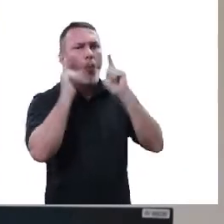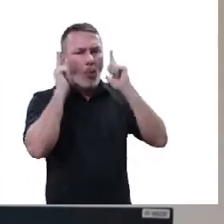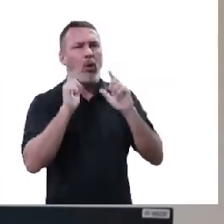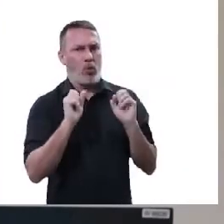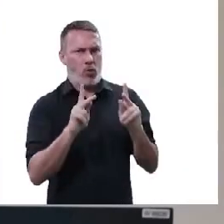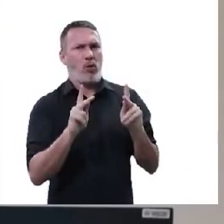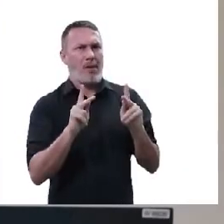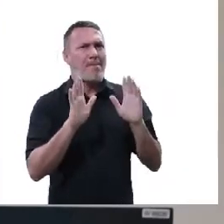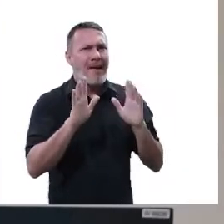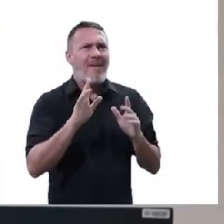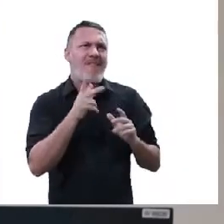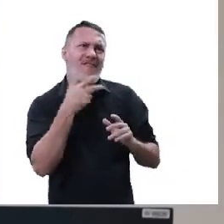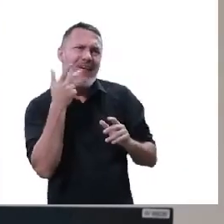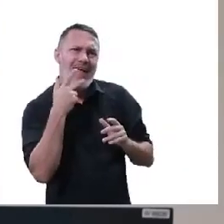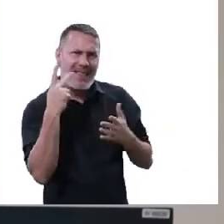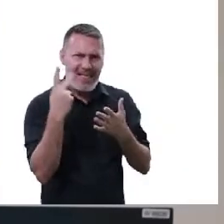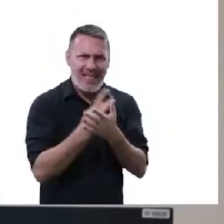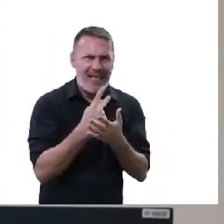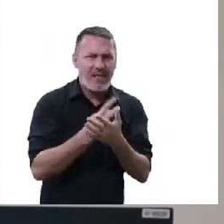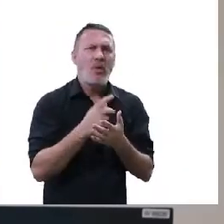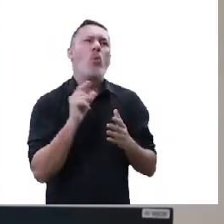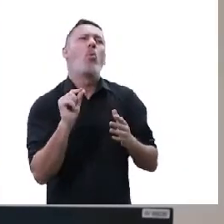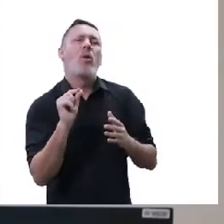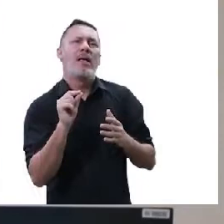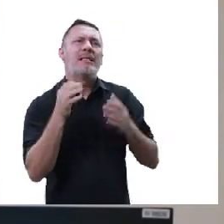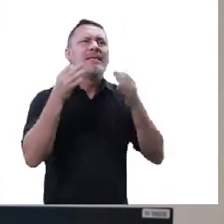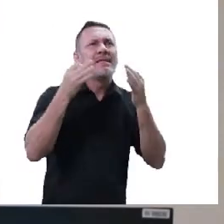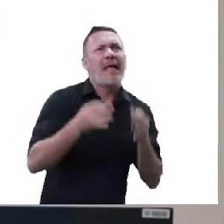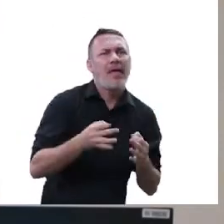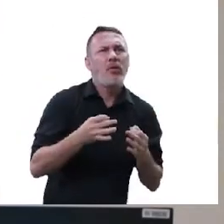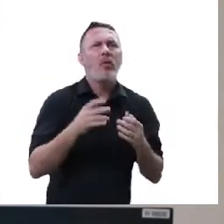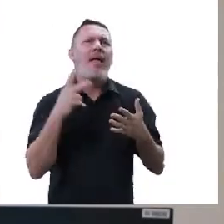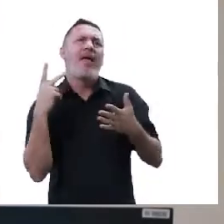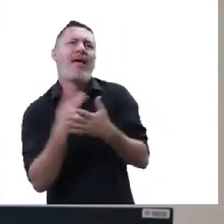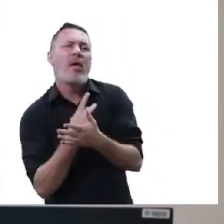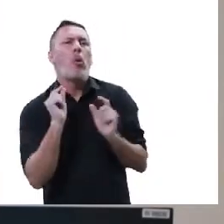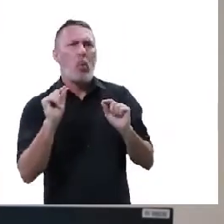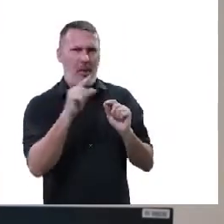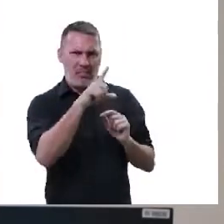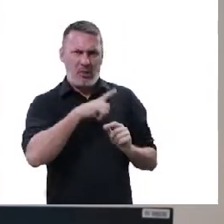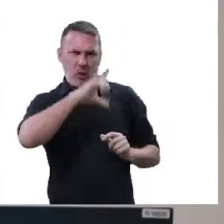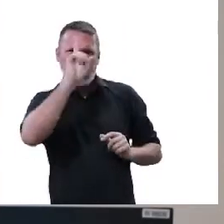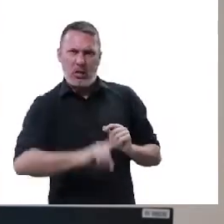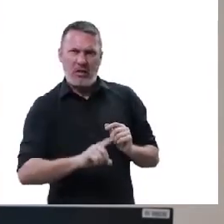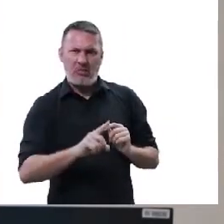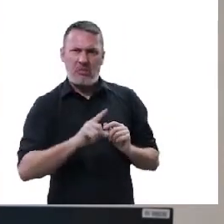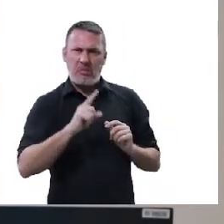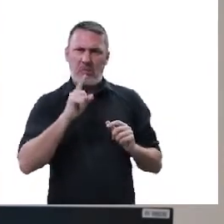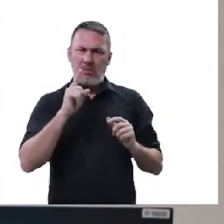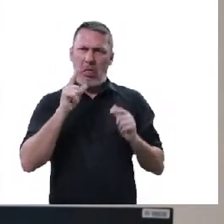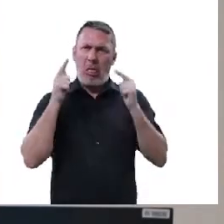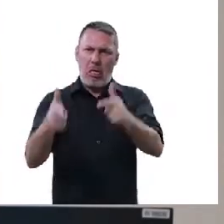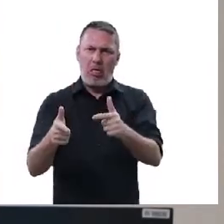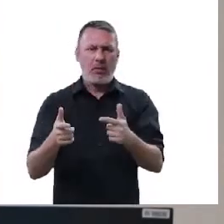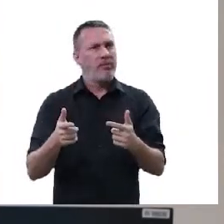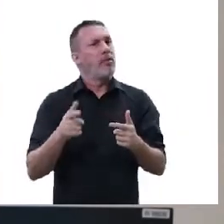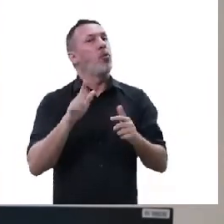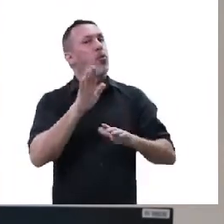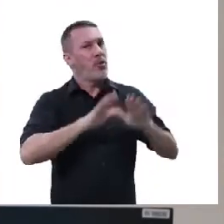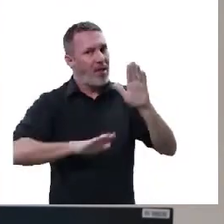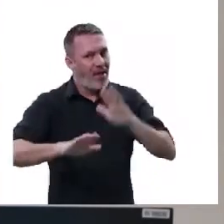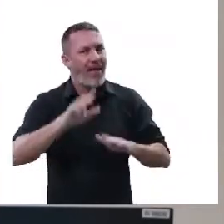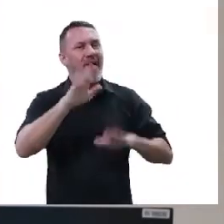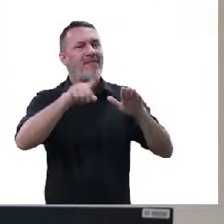a forma que ele falou, o que é erro para você? O que é acerto para você? Tome muito cuidado que talvez uma